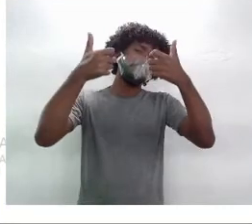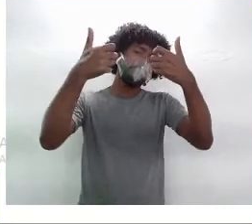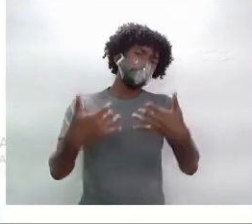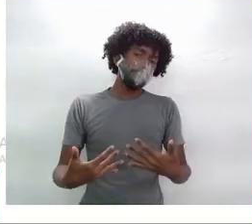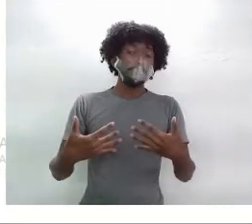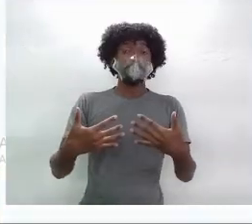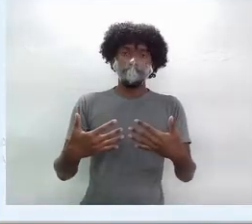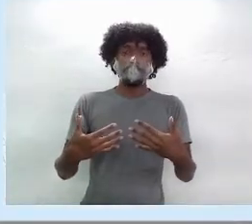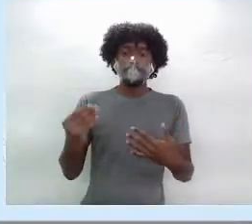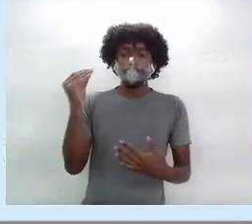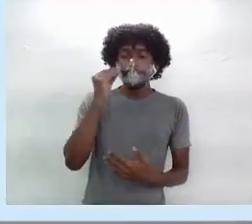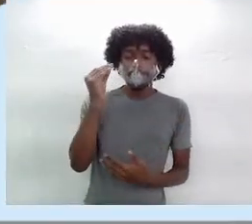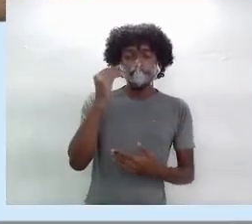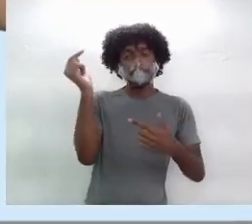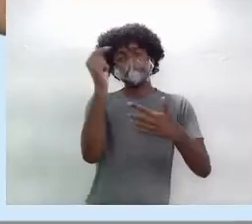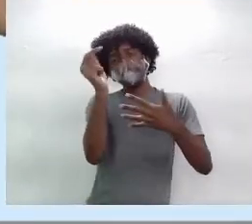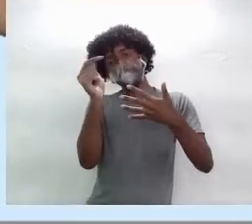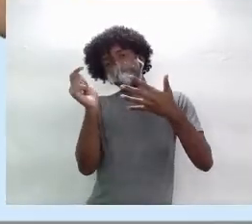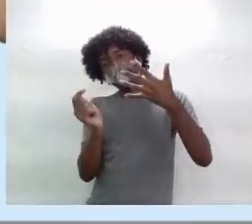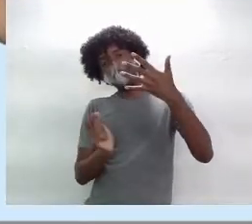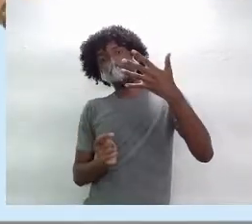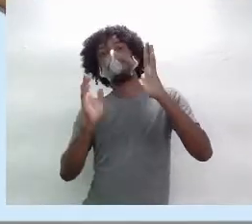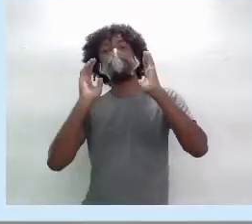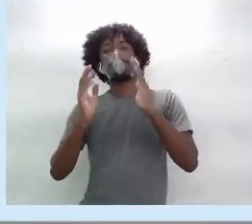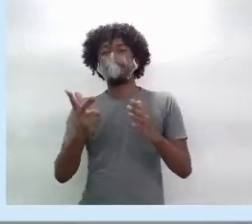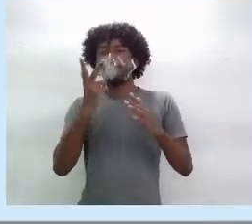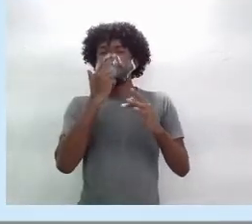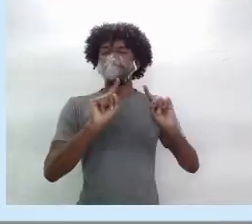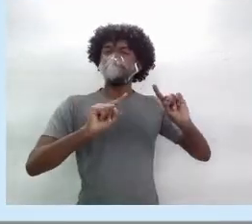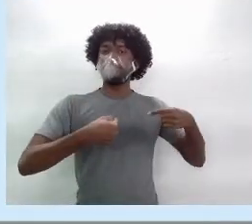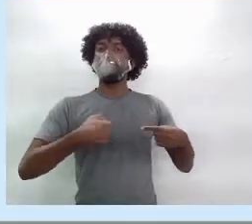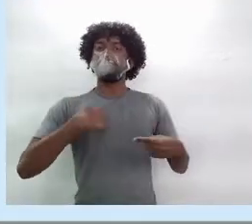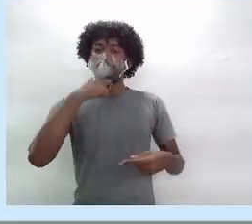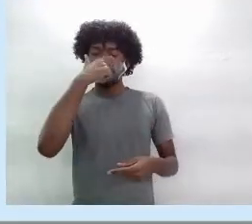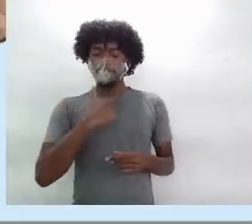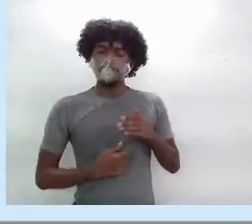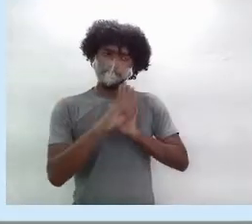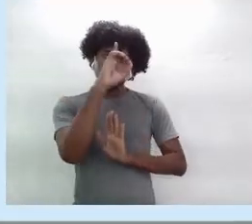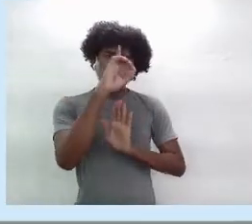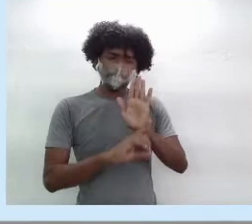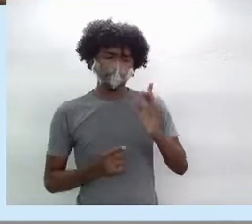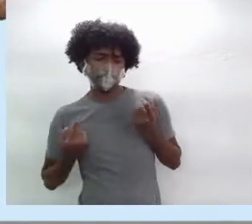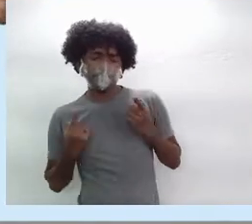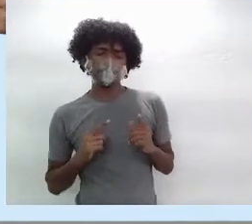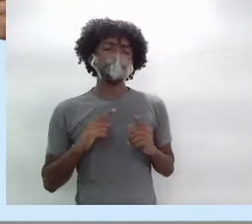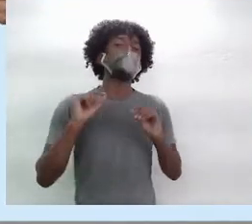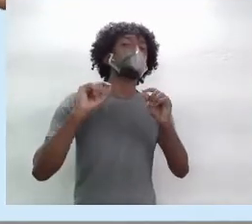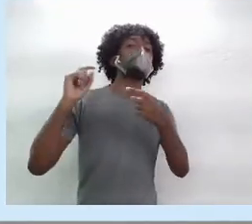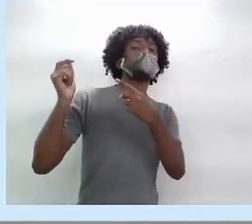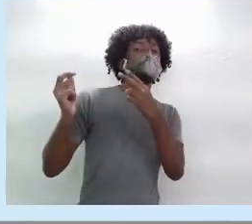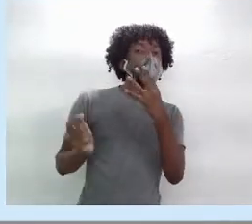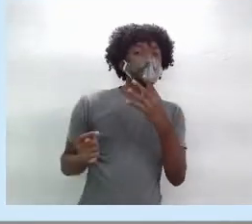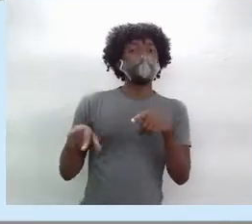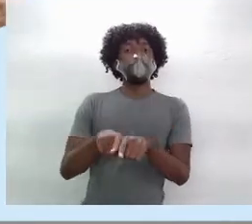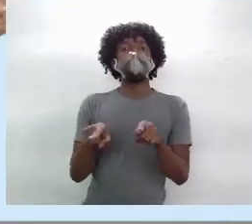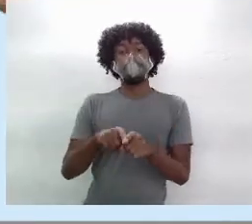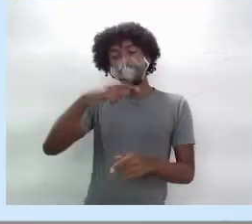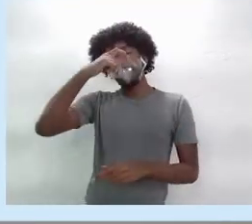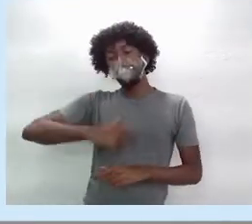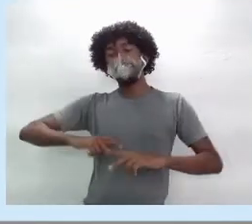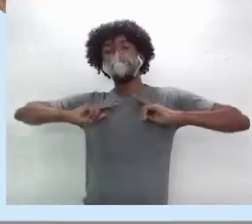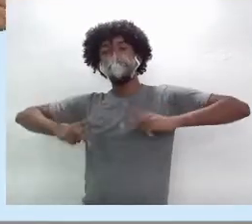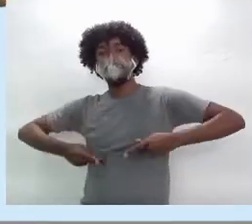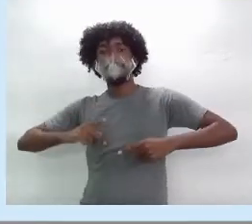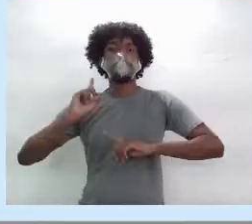os pontos que agridem, certo? Os direitos humanos, certo? A relação entre o homem e os